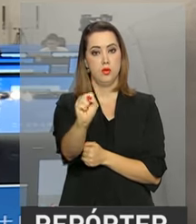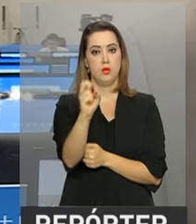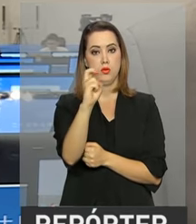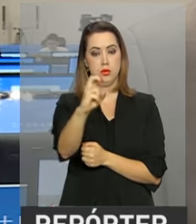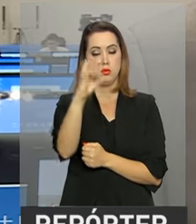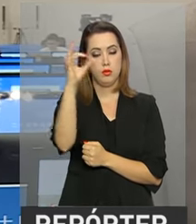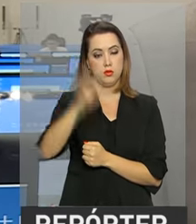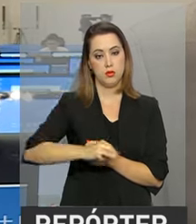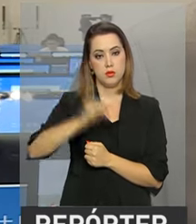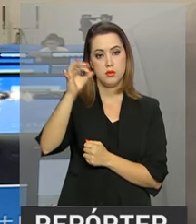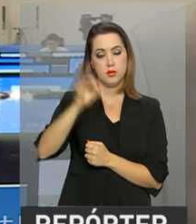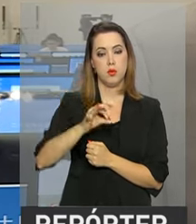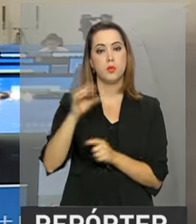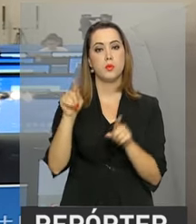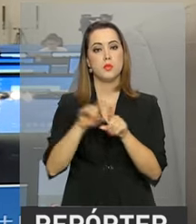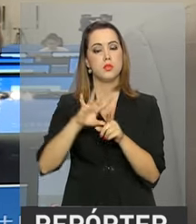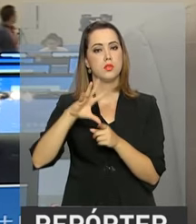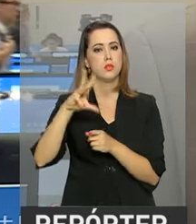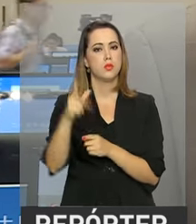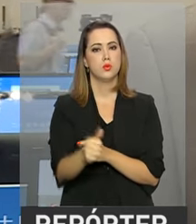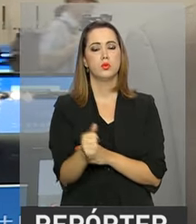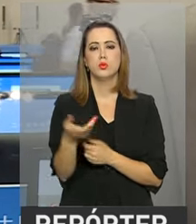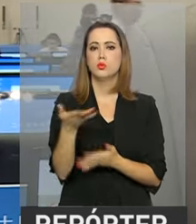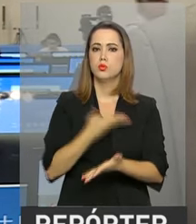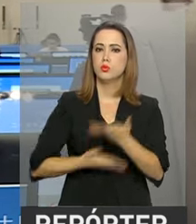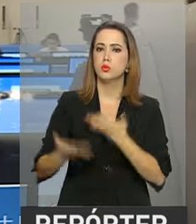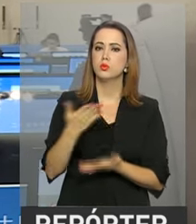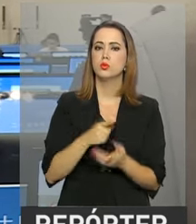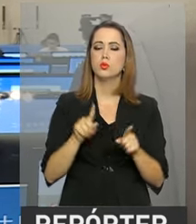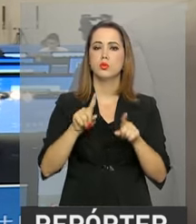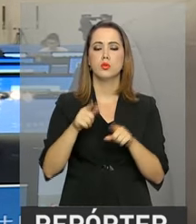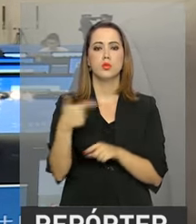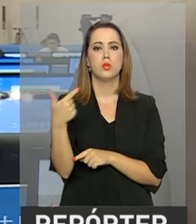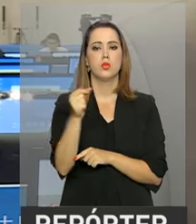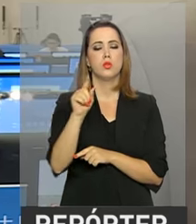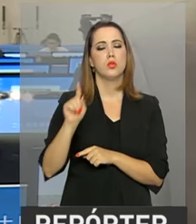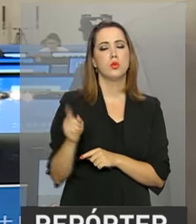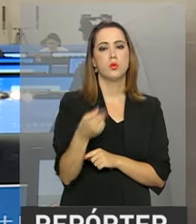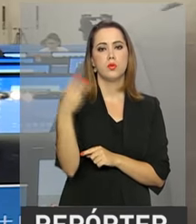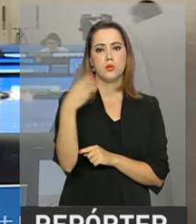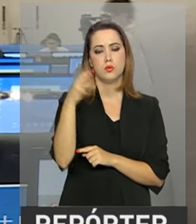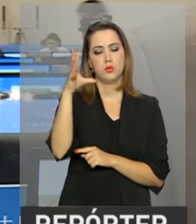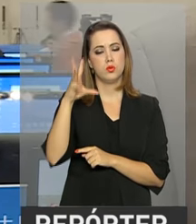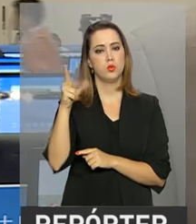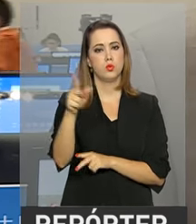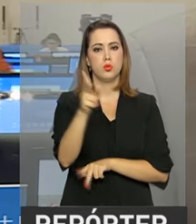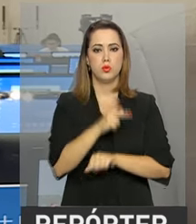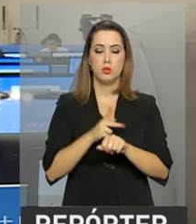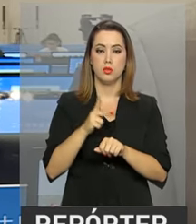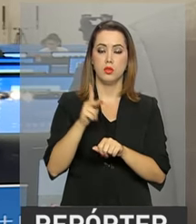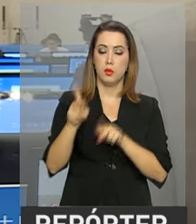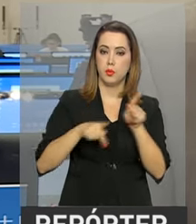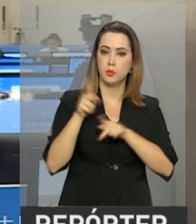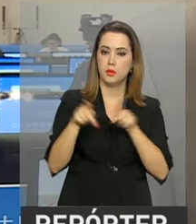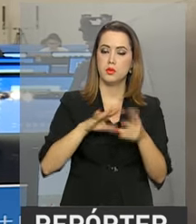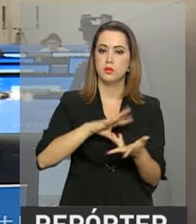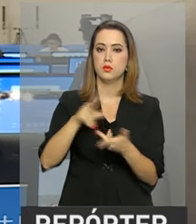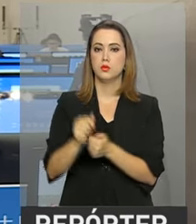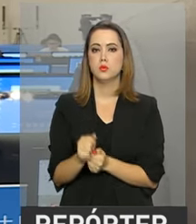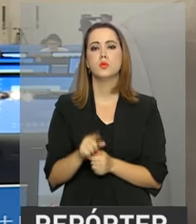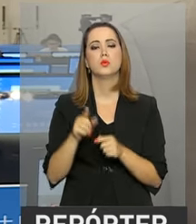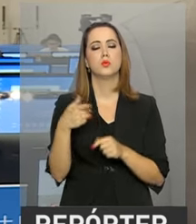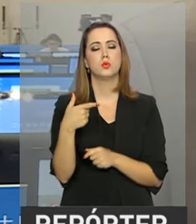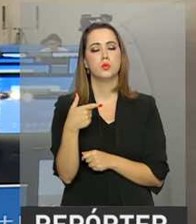internacional e 2/3 de toda a população do planeta. A expectativa é que o presidente Michel Temer faça um